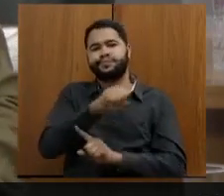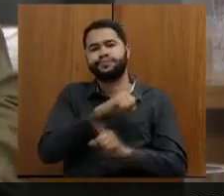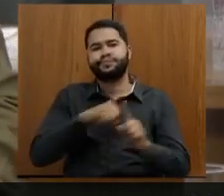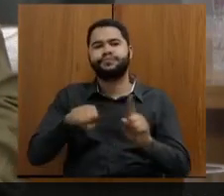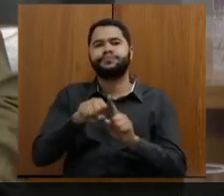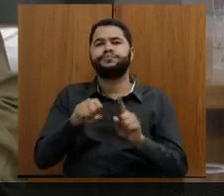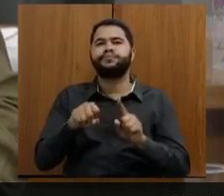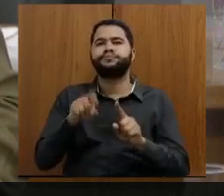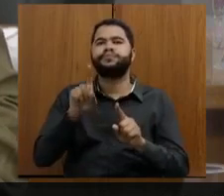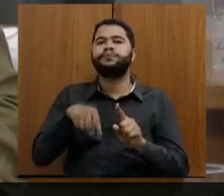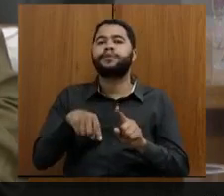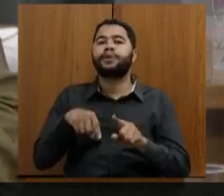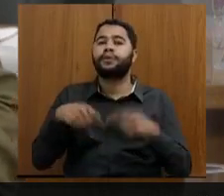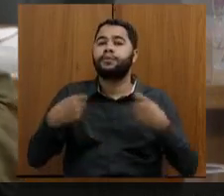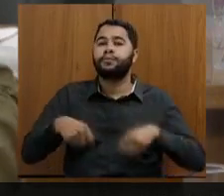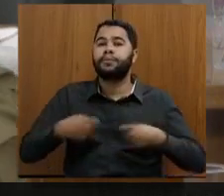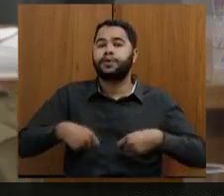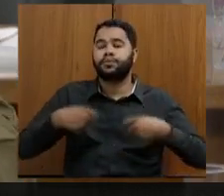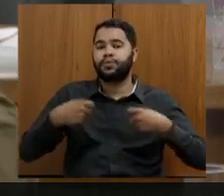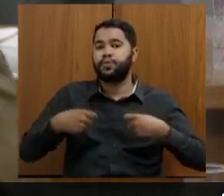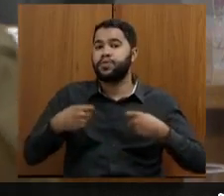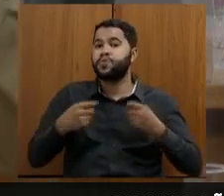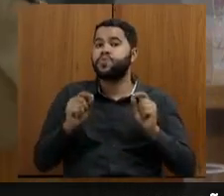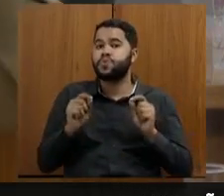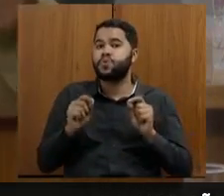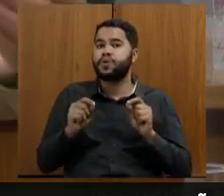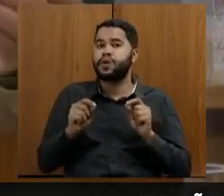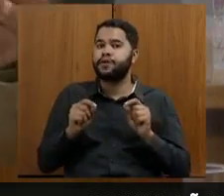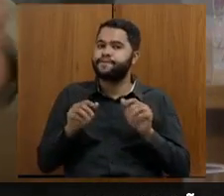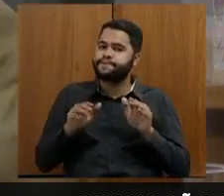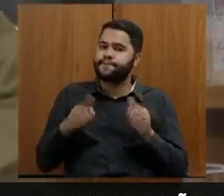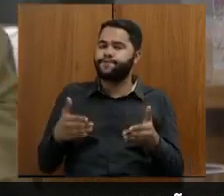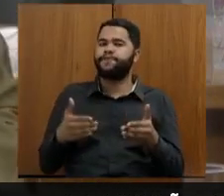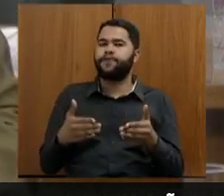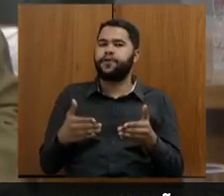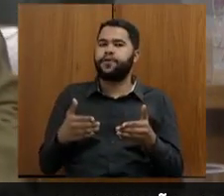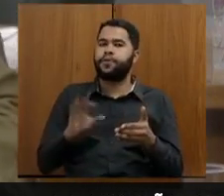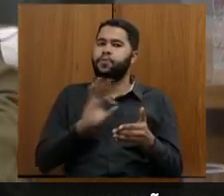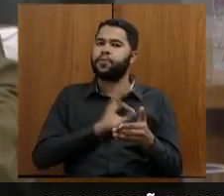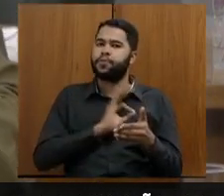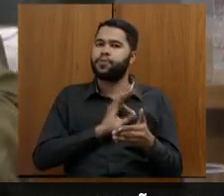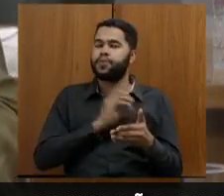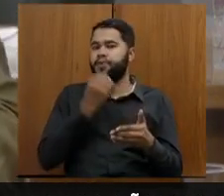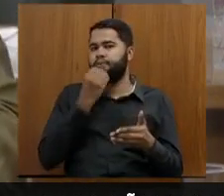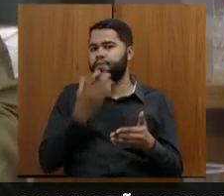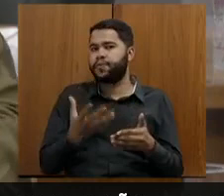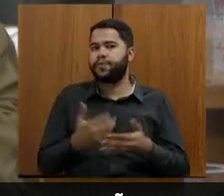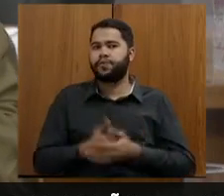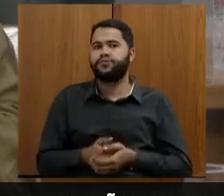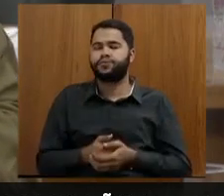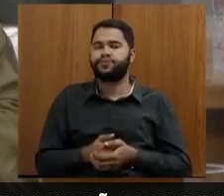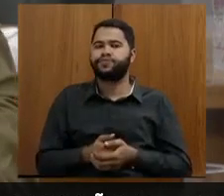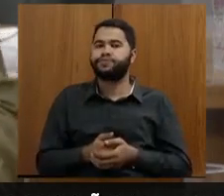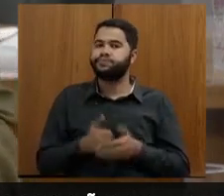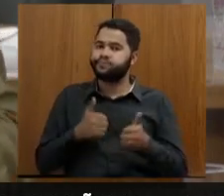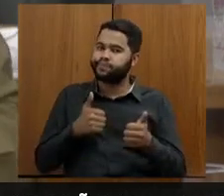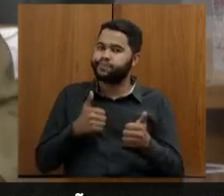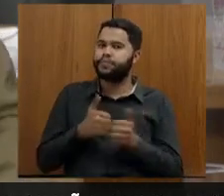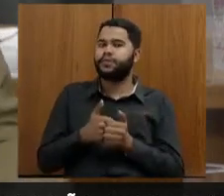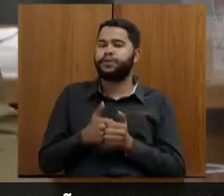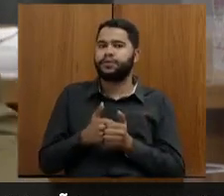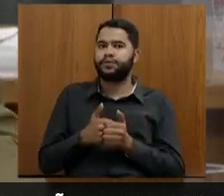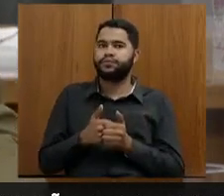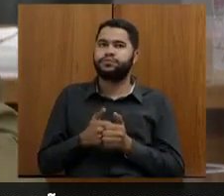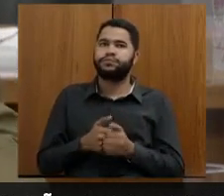cuidar aí daquela naquilo que ela necessitava achar o ponto da gente se ali uma a área uma polícia de proximidade